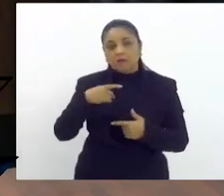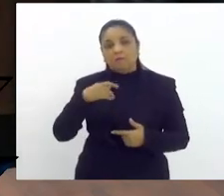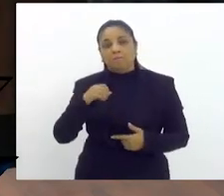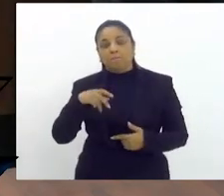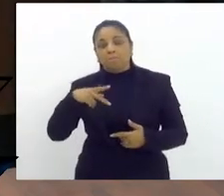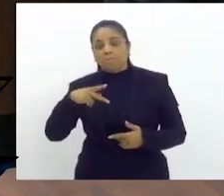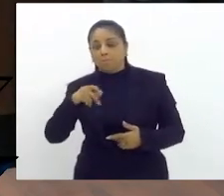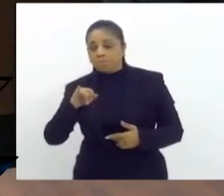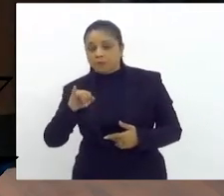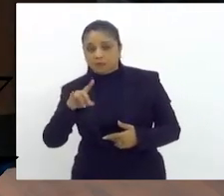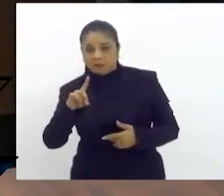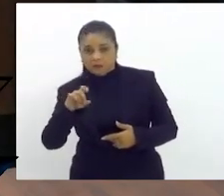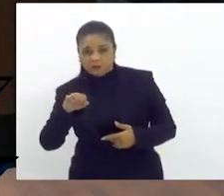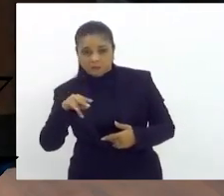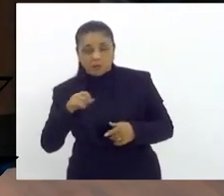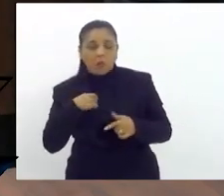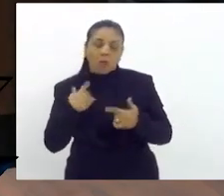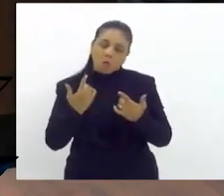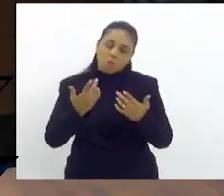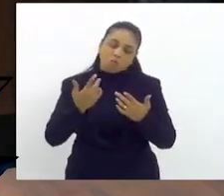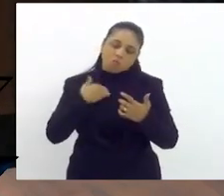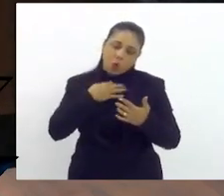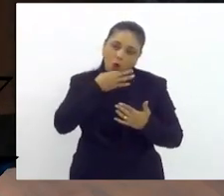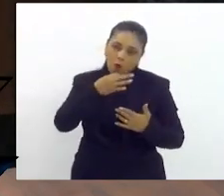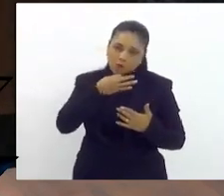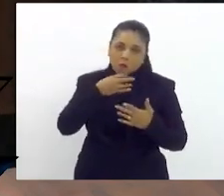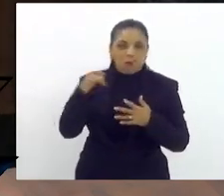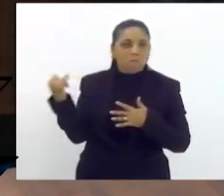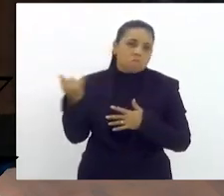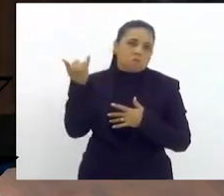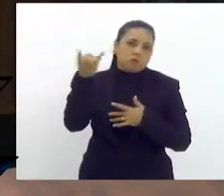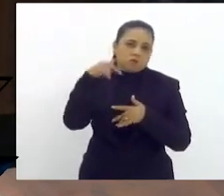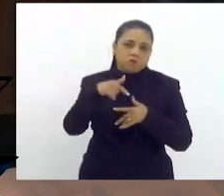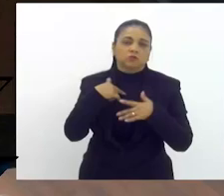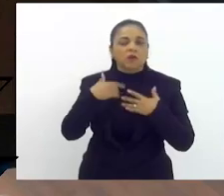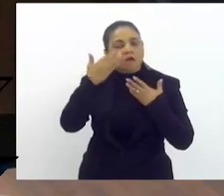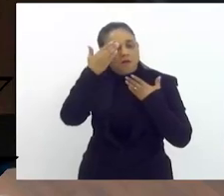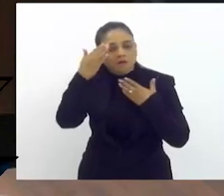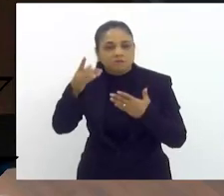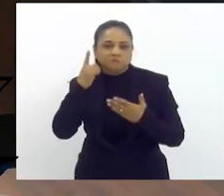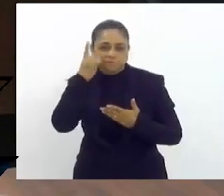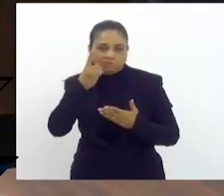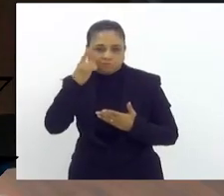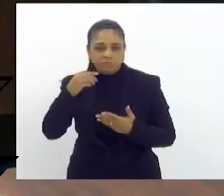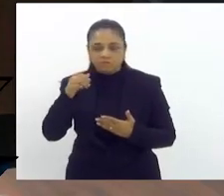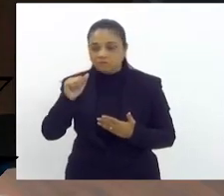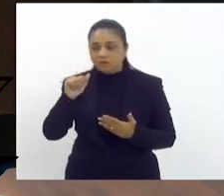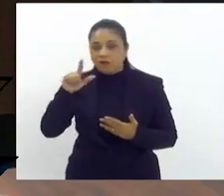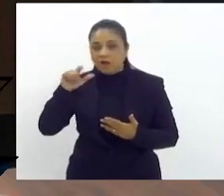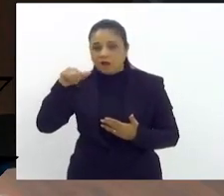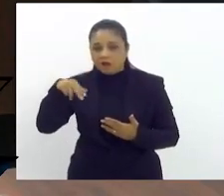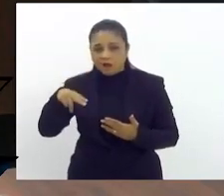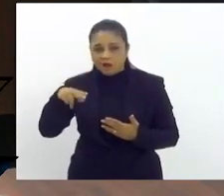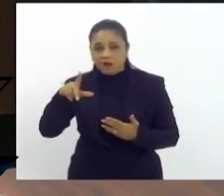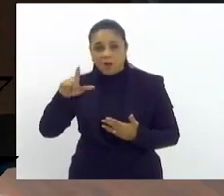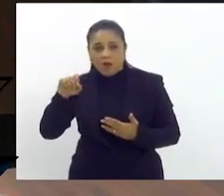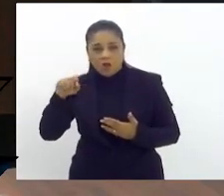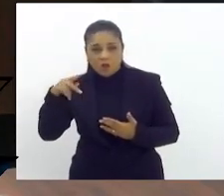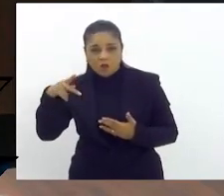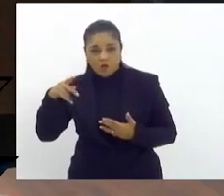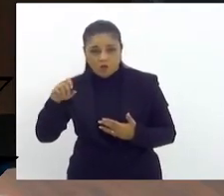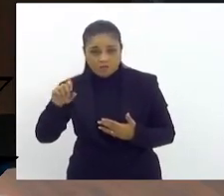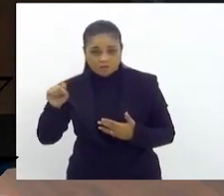acho uma matéria importante já desde já quero agradecer o deputado Alan Lopes E aí já ia deputada índia que